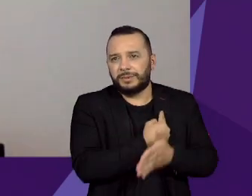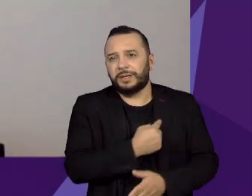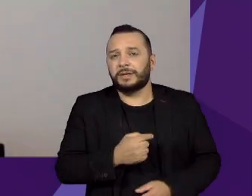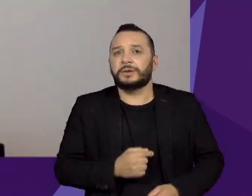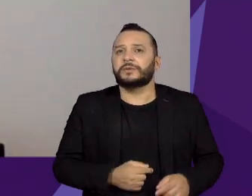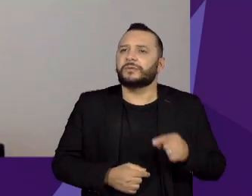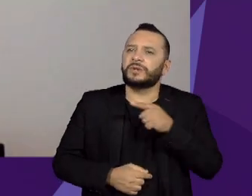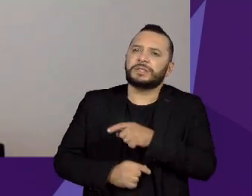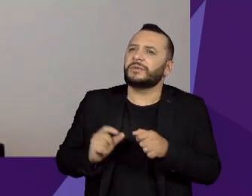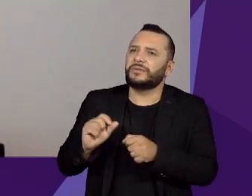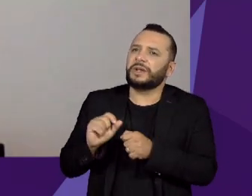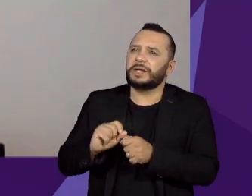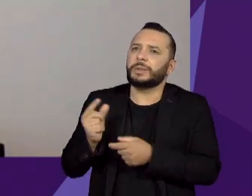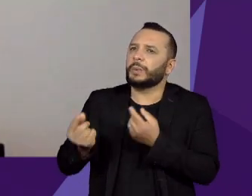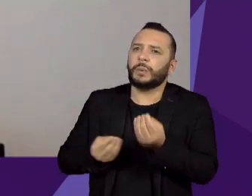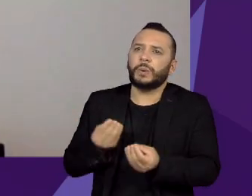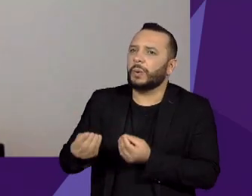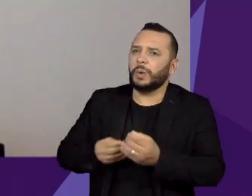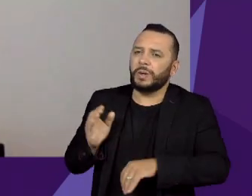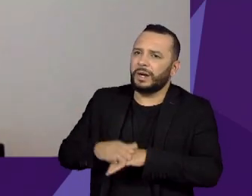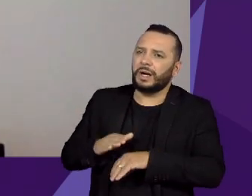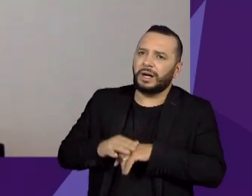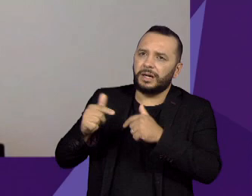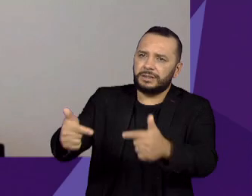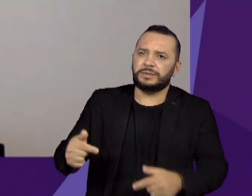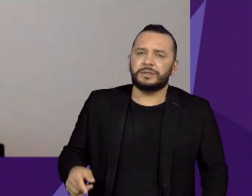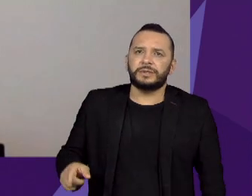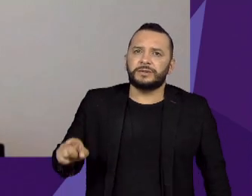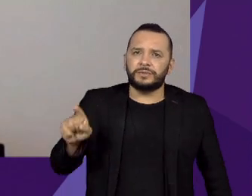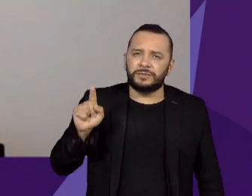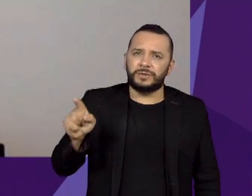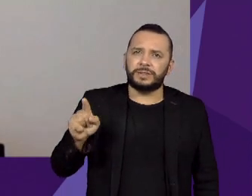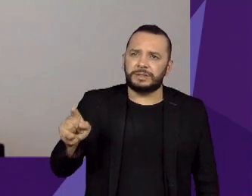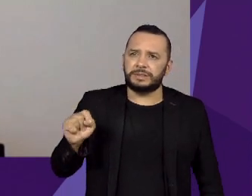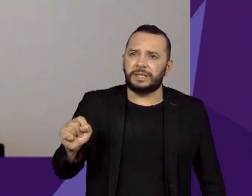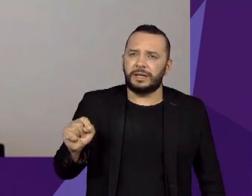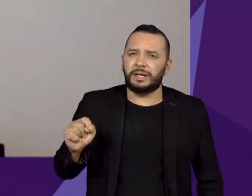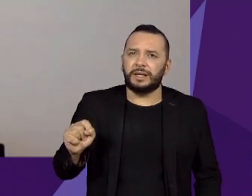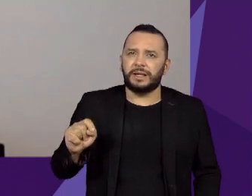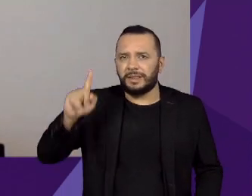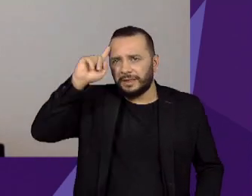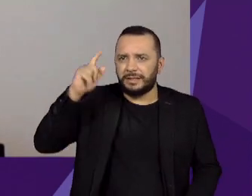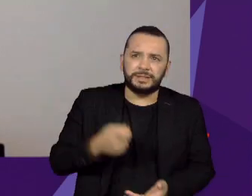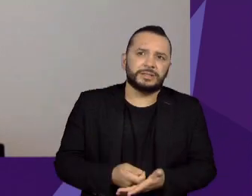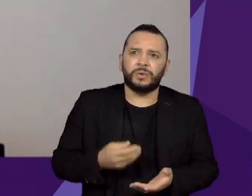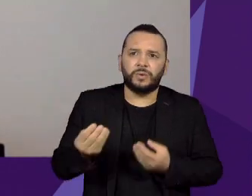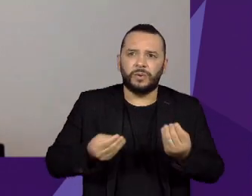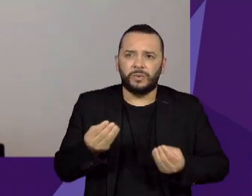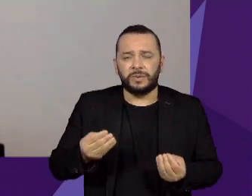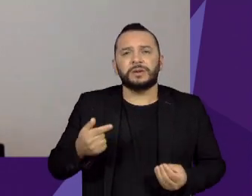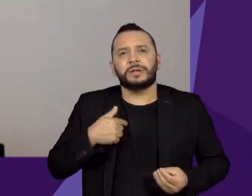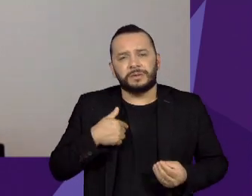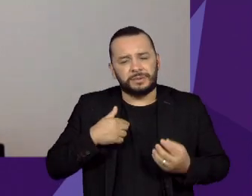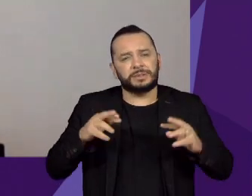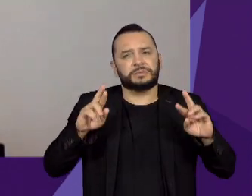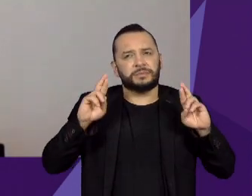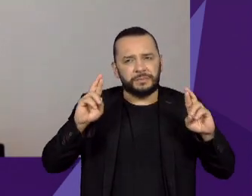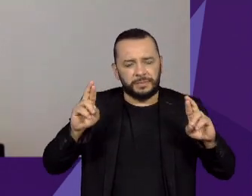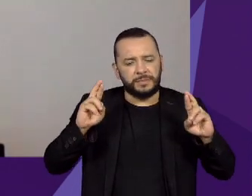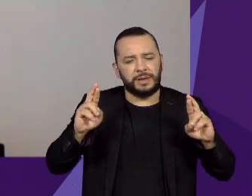você fez. Qual foi o seu posicionamento quando isso aconteceu? Eu espero que a gente